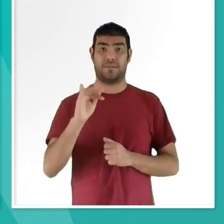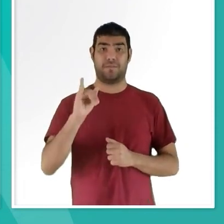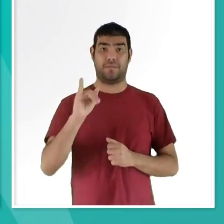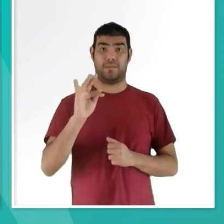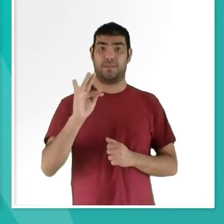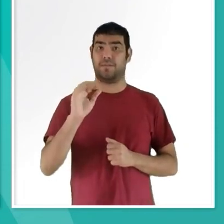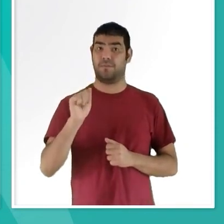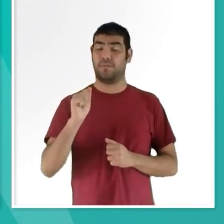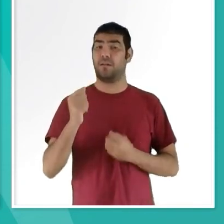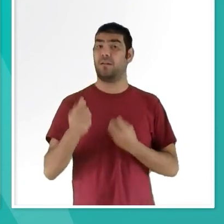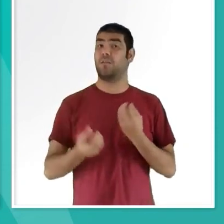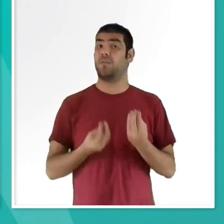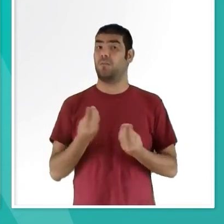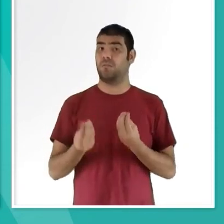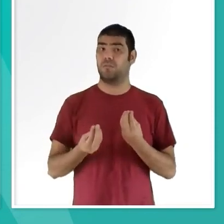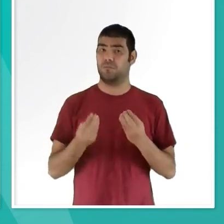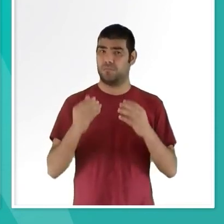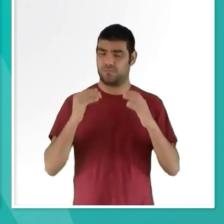seguinte padrão: